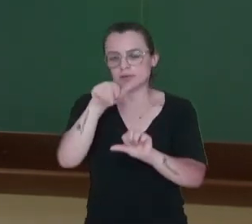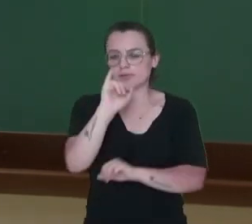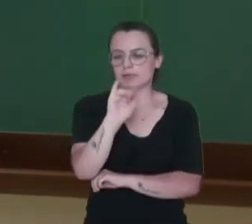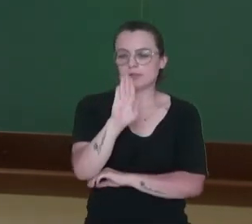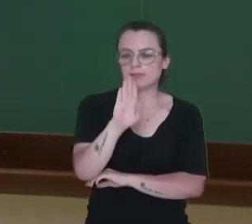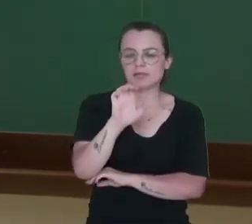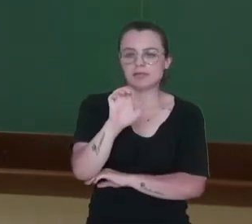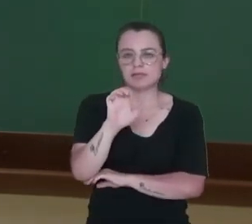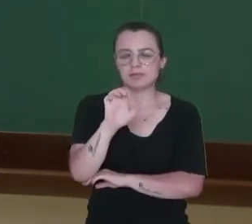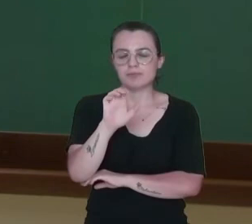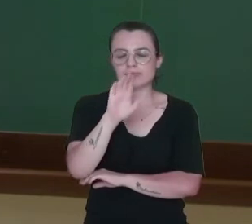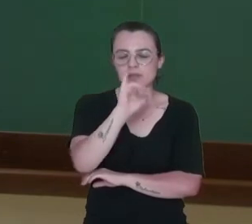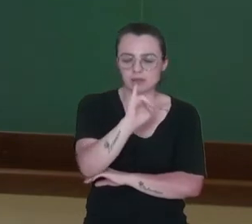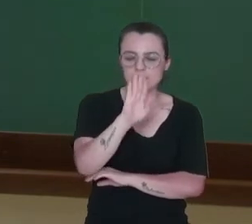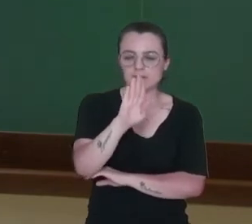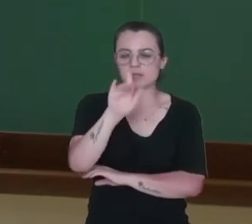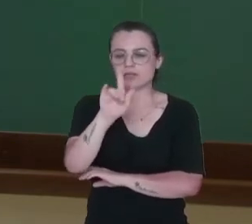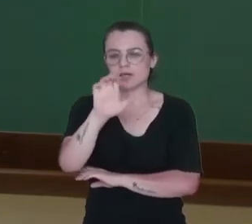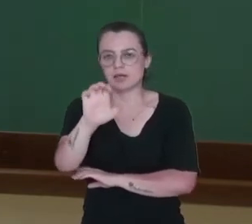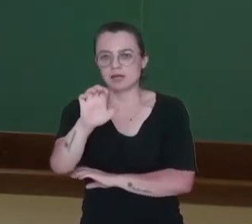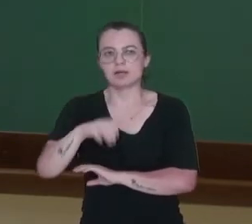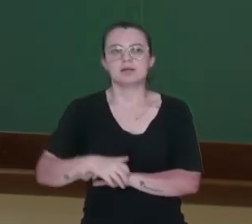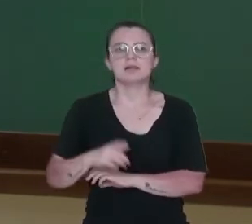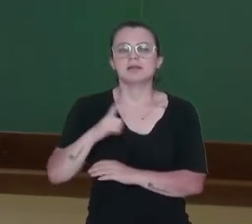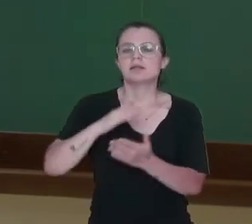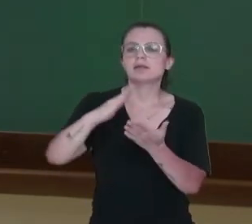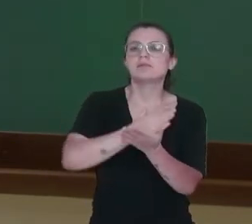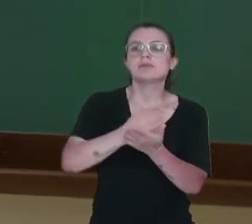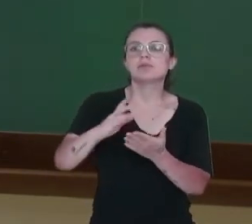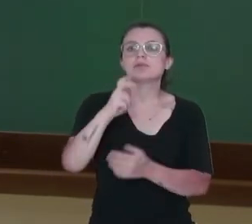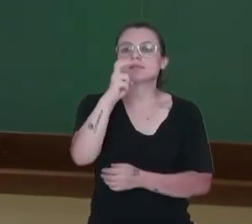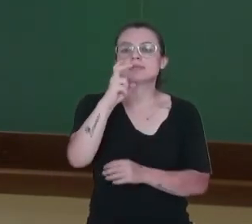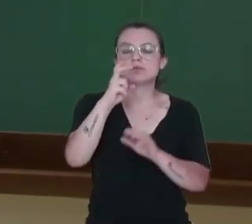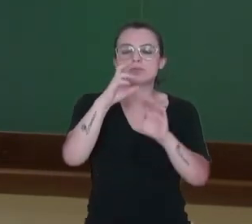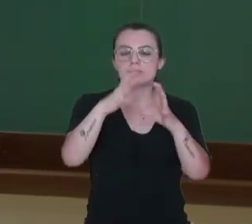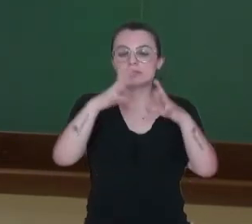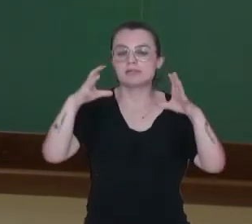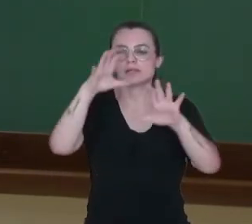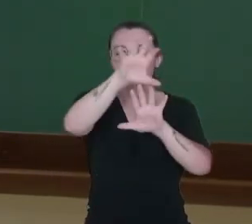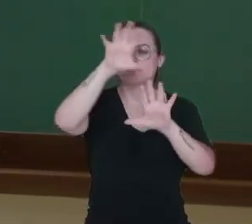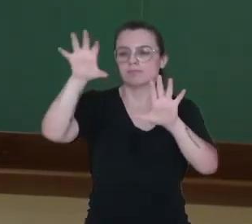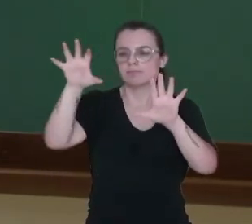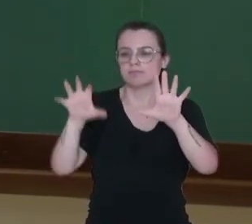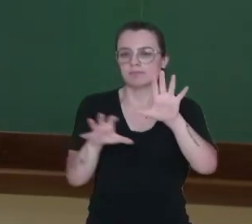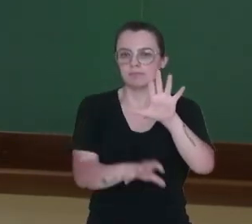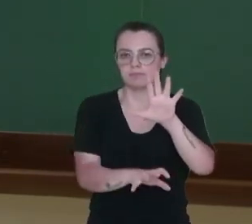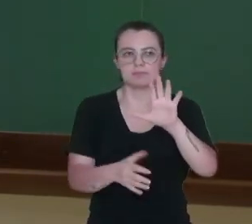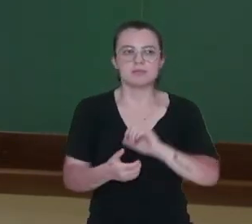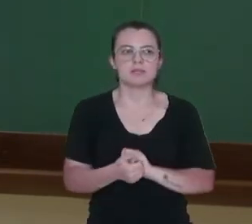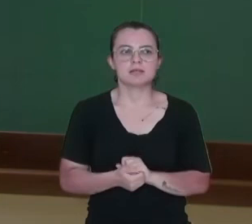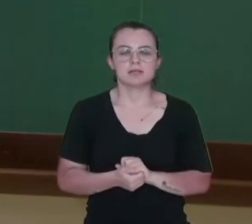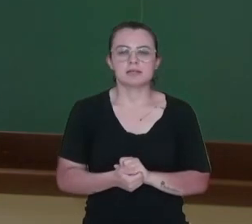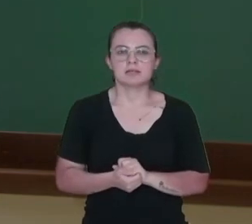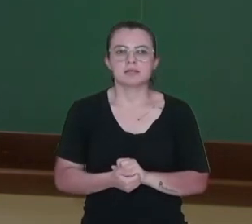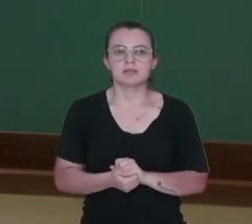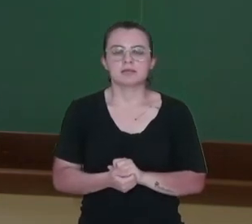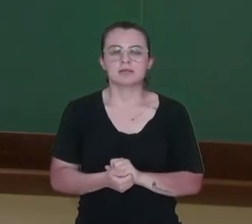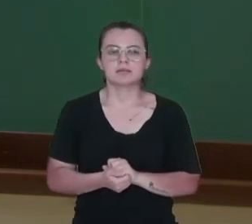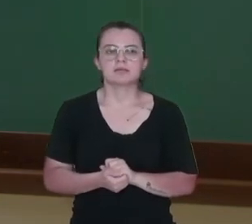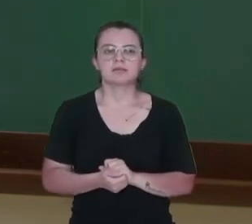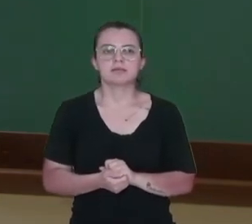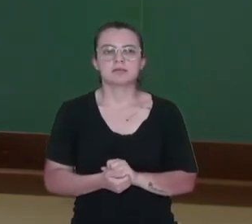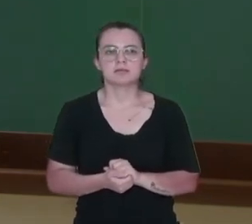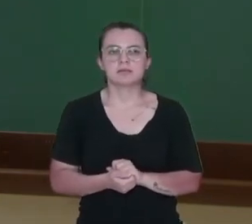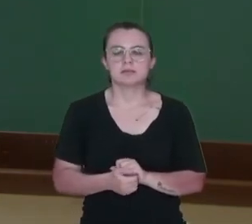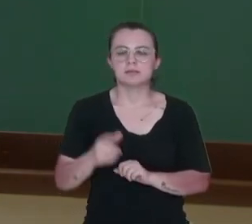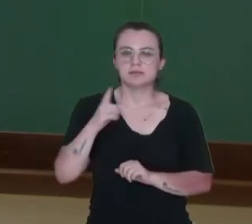de Geografia e Estatística. E ela é dividida em 5 grandes regiões, ou 5 macro-regiões. A